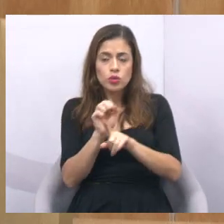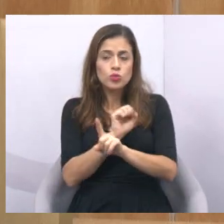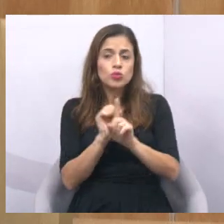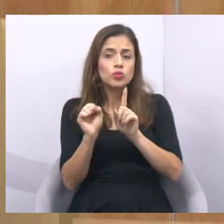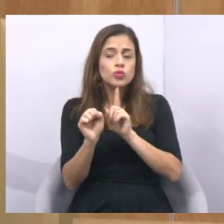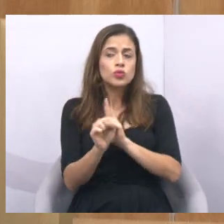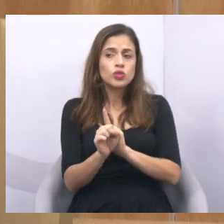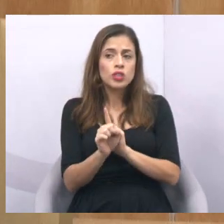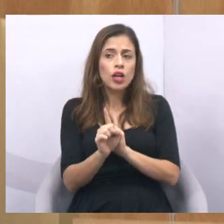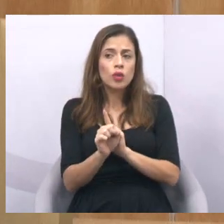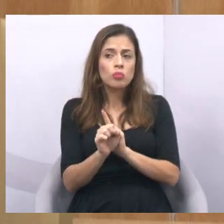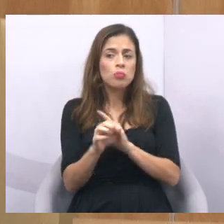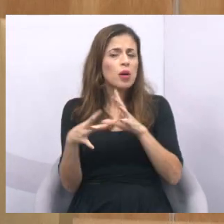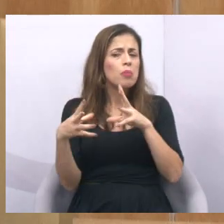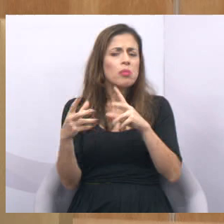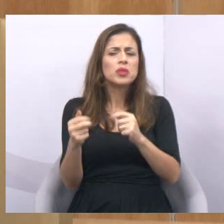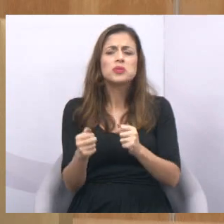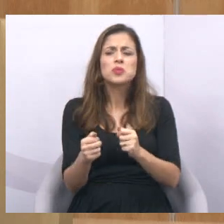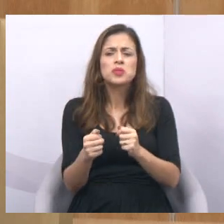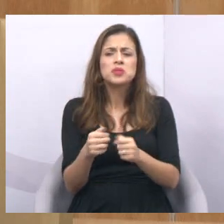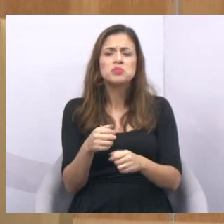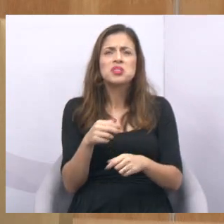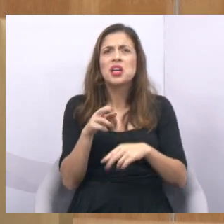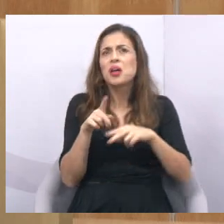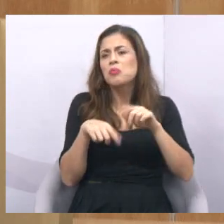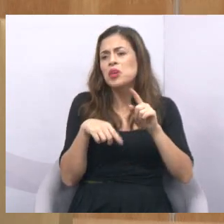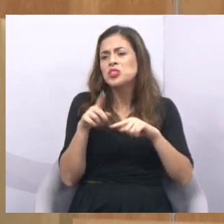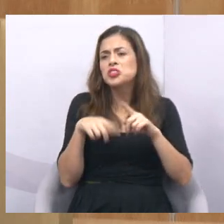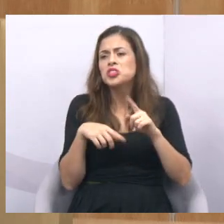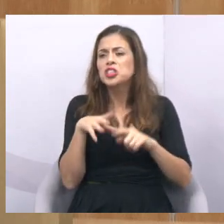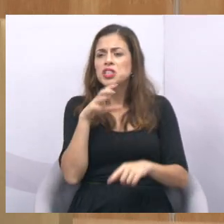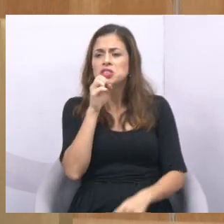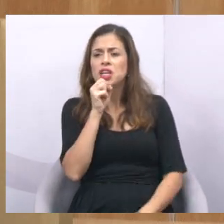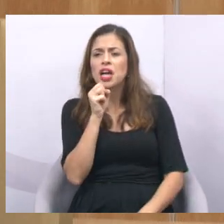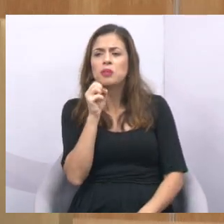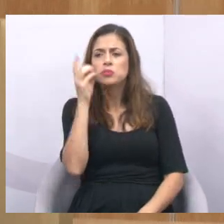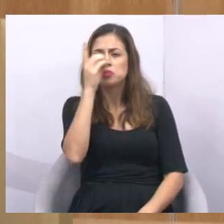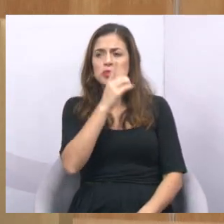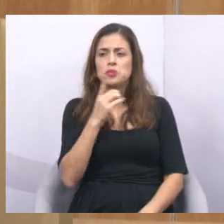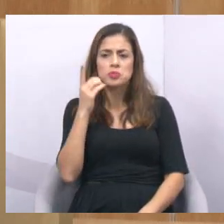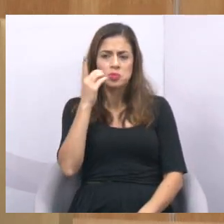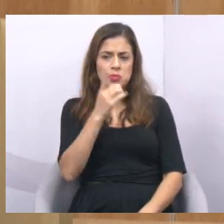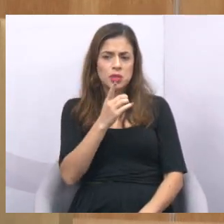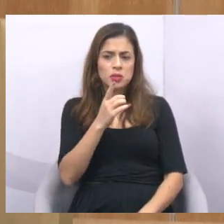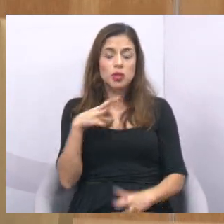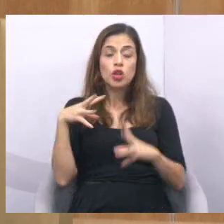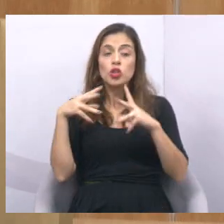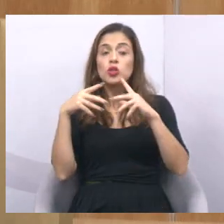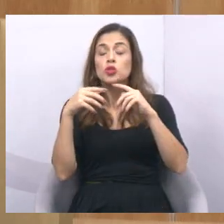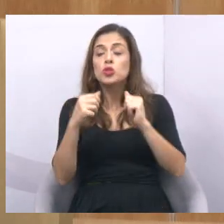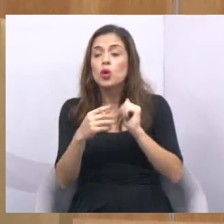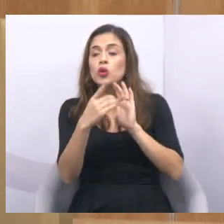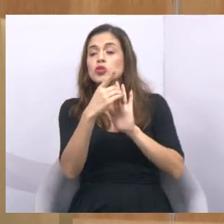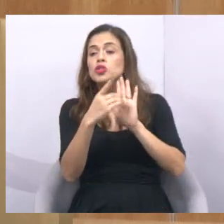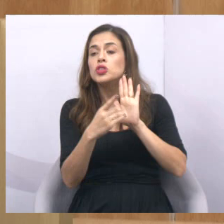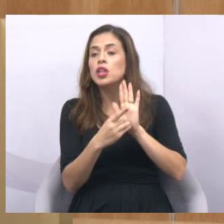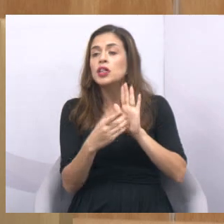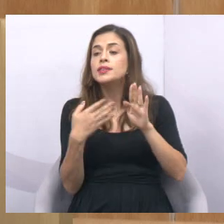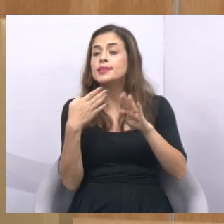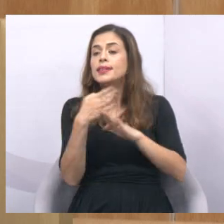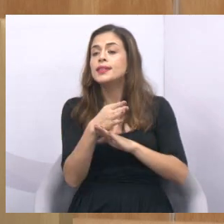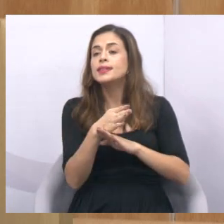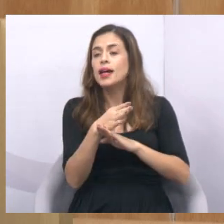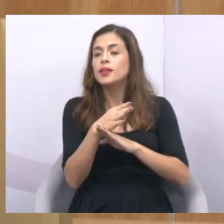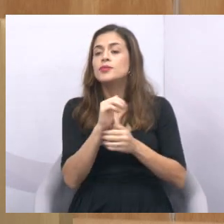que a gente pratica hoje, Hernani. O final de semana, os basquete master, todos têm direito ao acesso ao esporte. E o